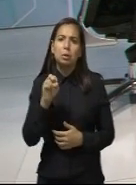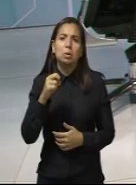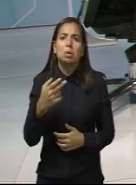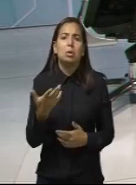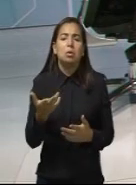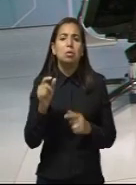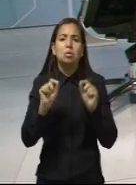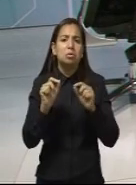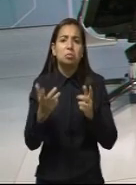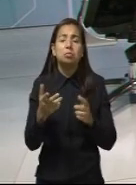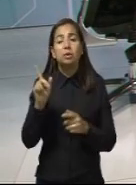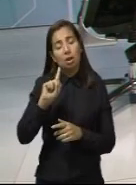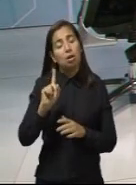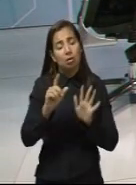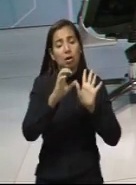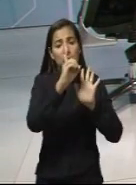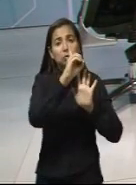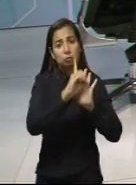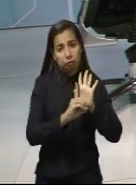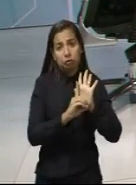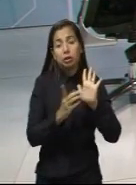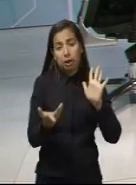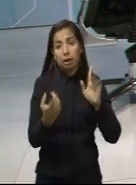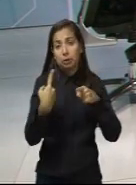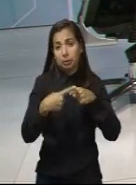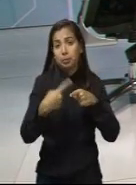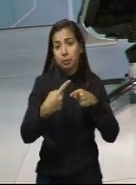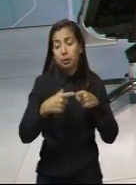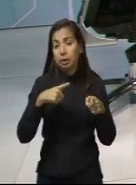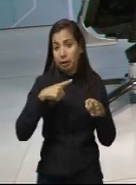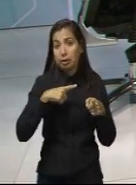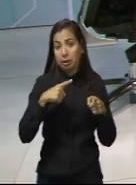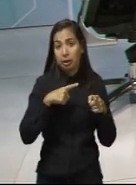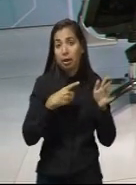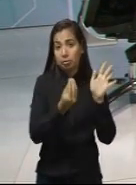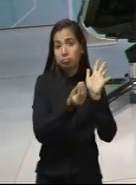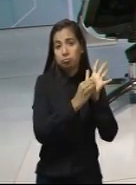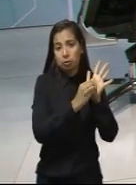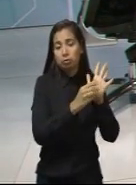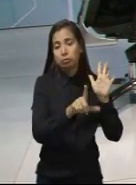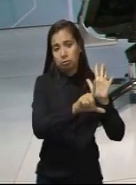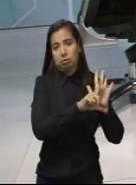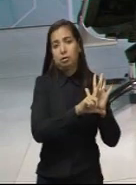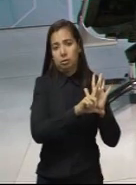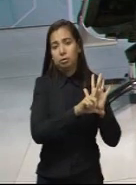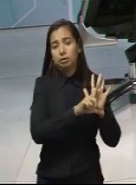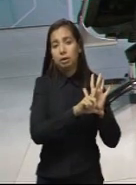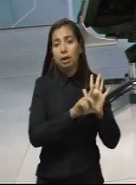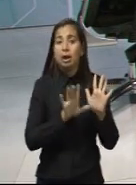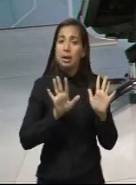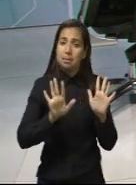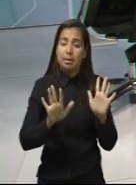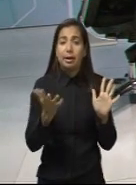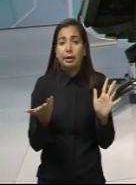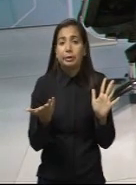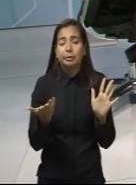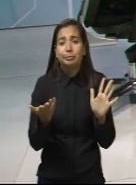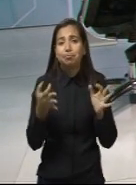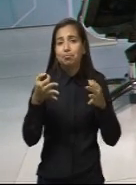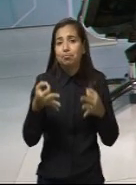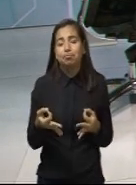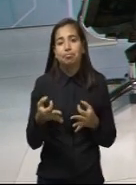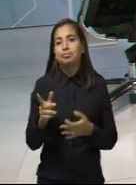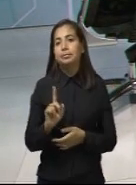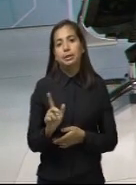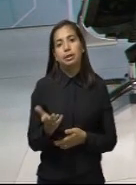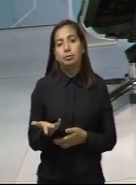Eles têm um direito, né? Porque estaria. Criado por lei. Por lei, estava ditado por lei. Mas é imoral, vamos dizer assim.